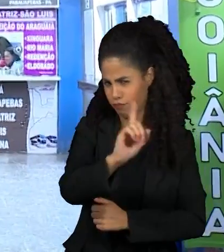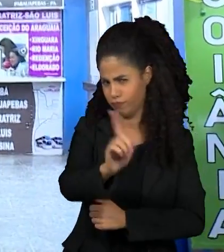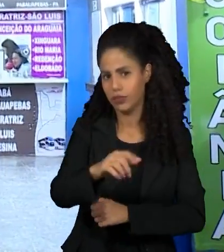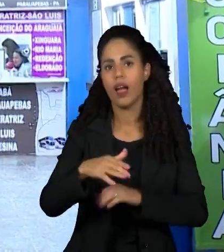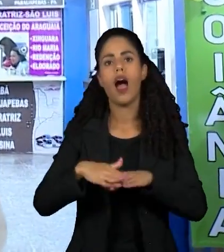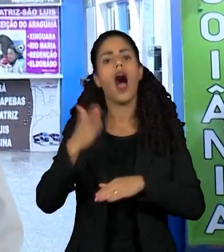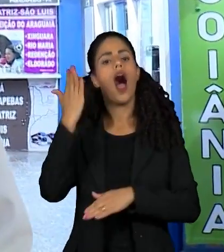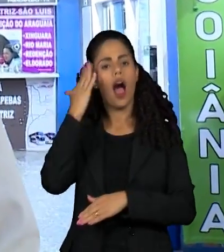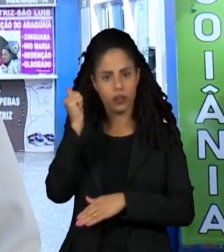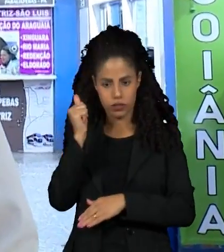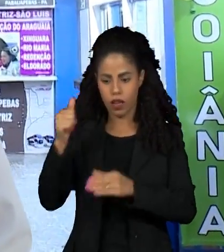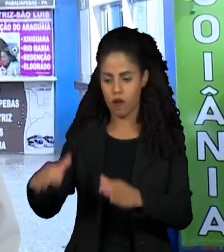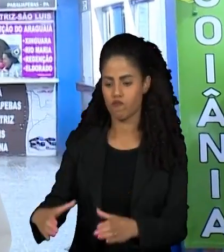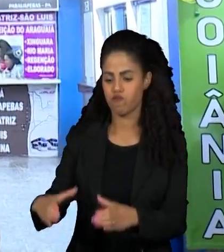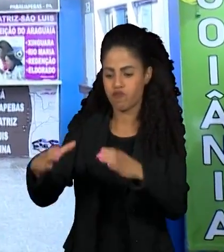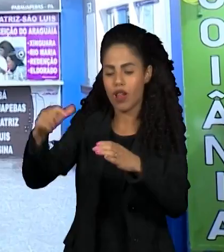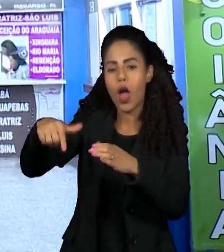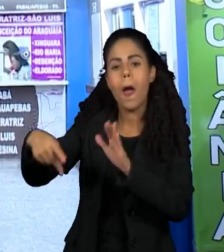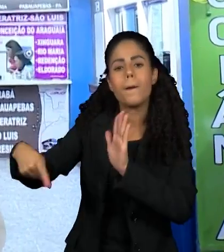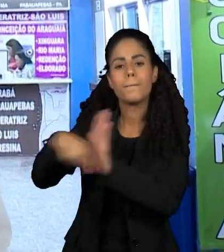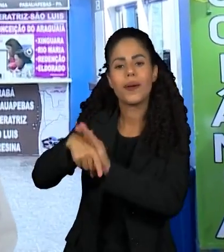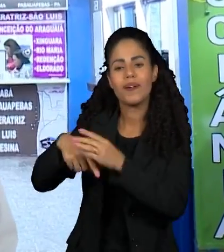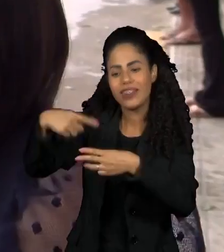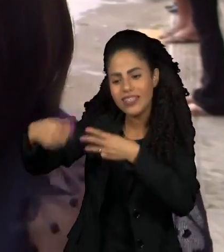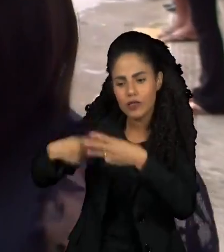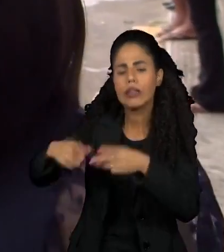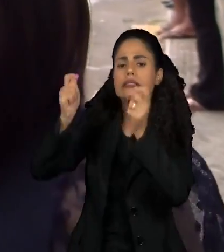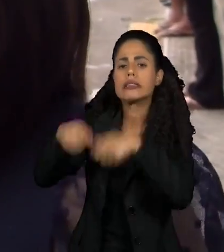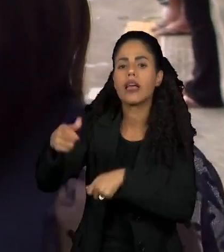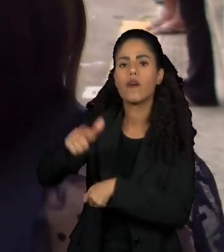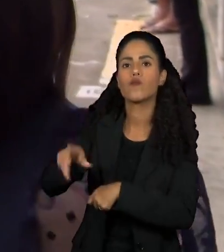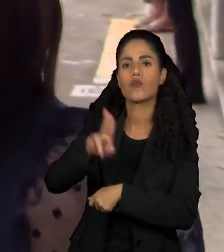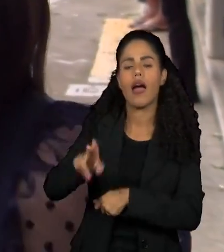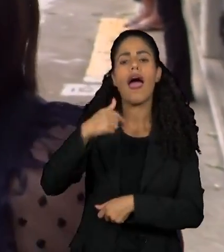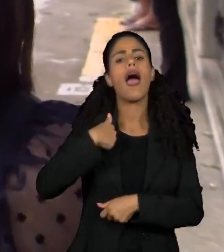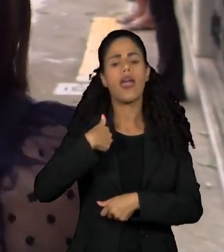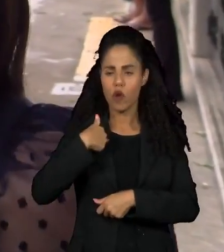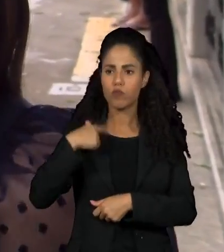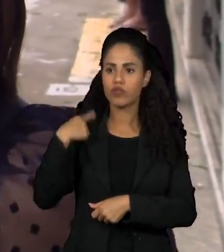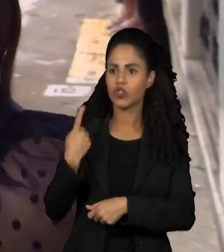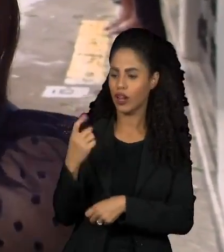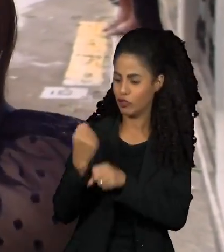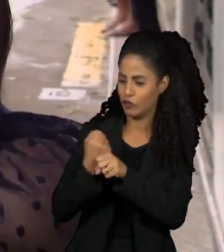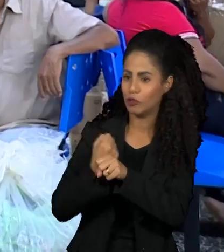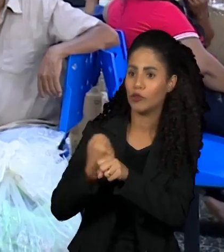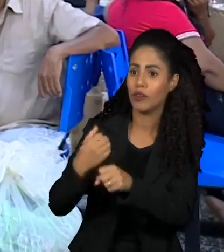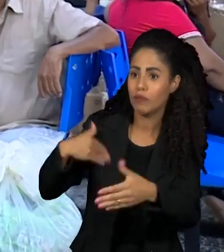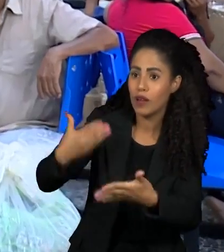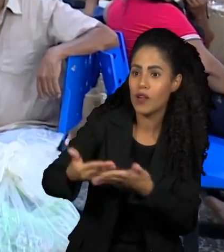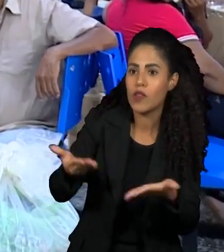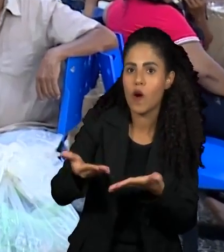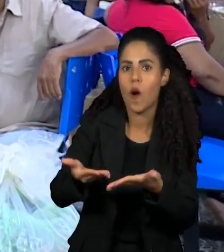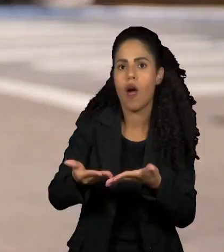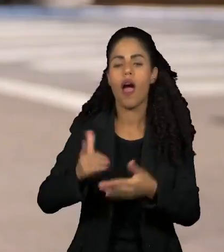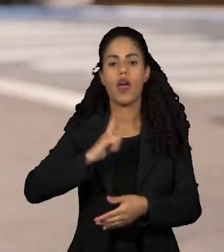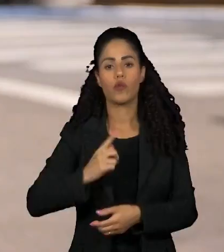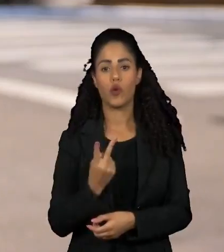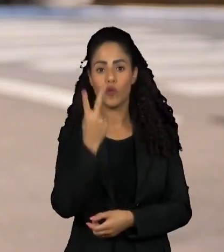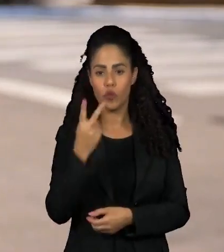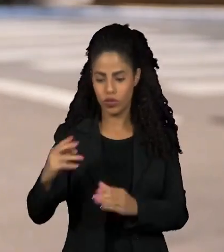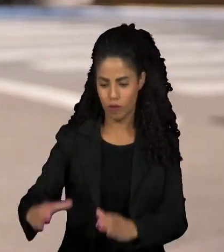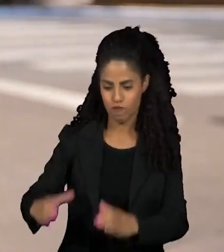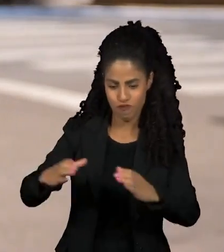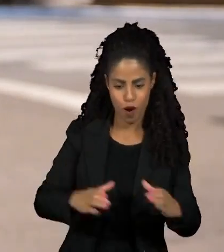do reciclável, né? Que pode ser aproveitado. Eu adotei essa prática há 18 anos atrás. Eu tenho 2 teixeiras.